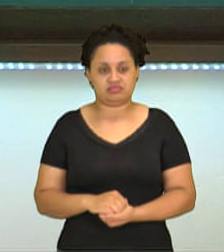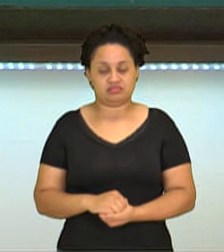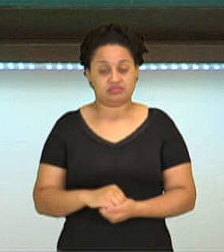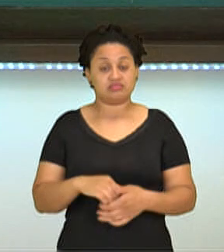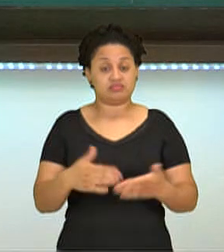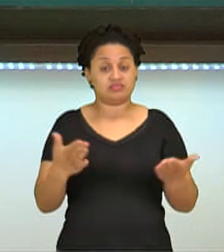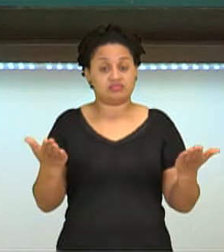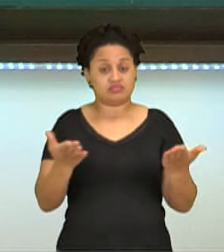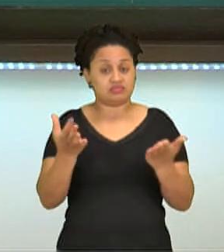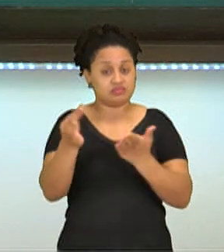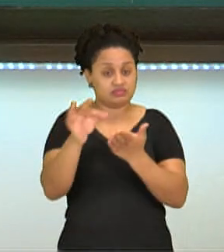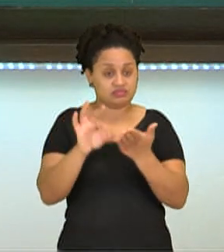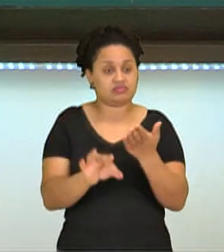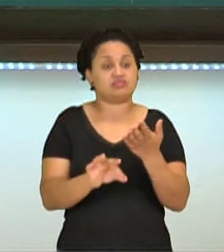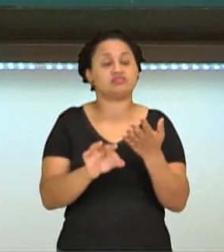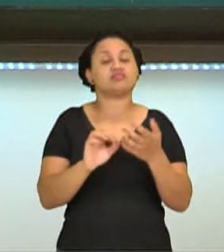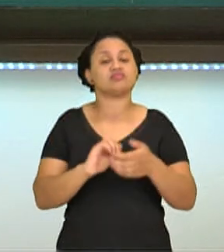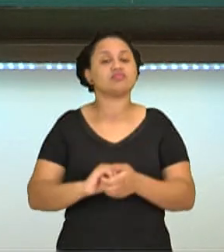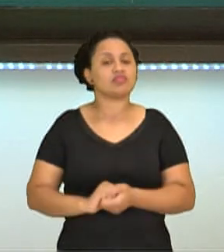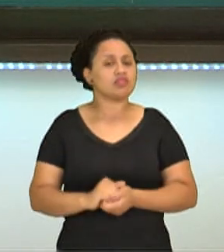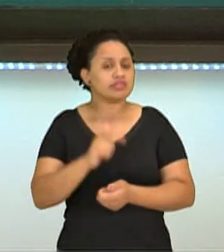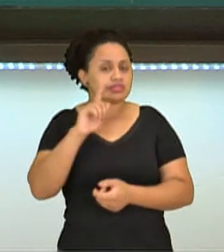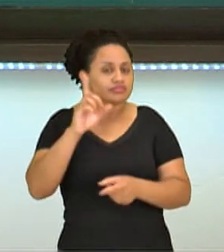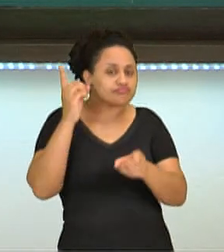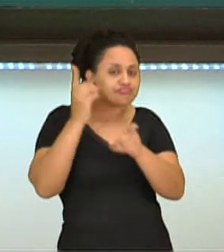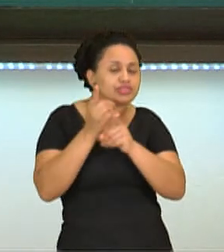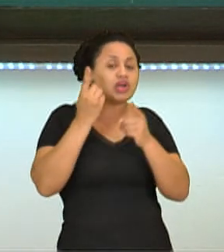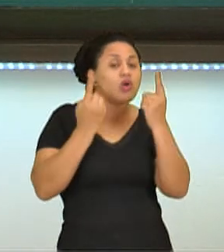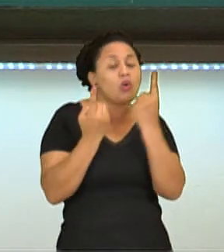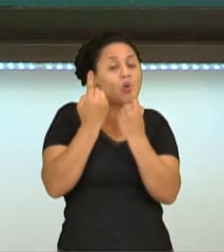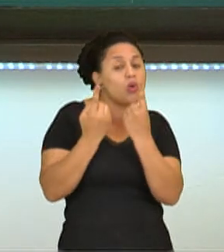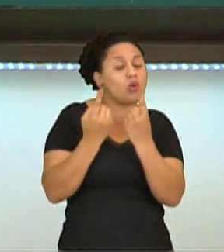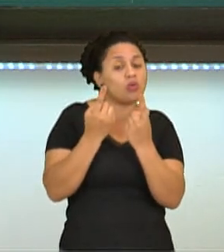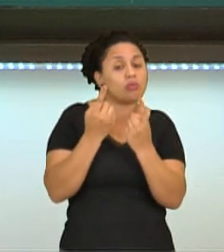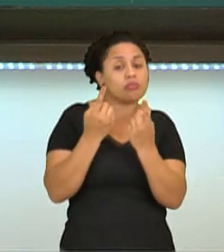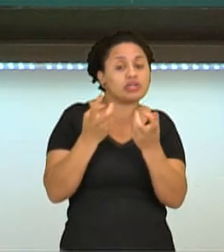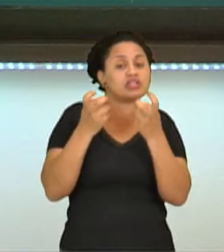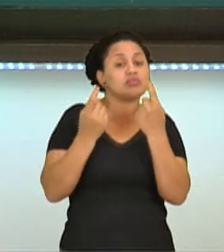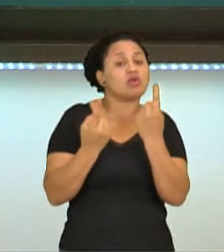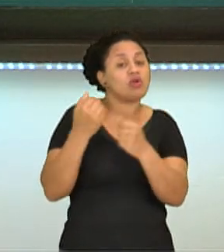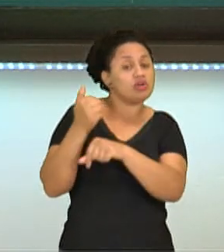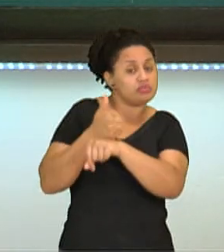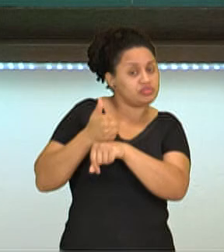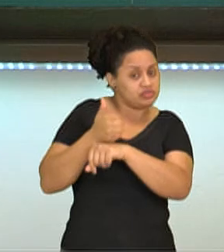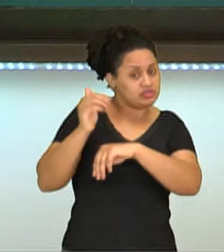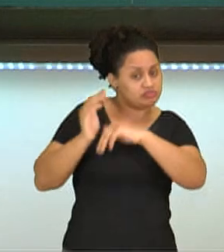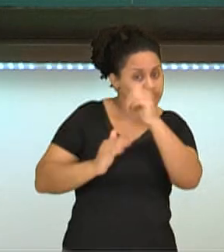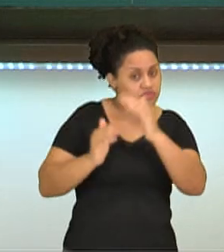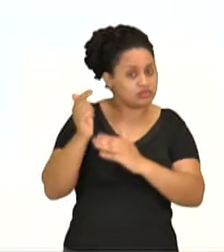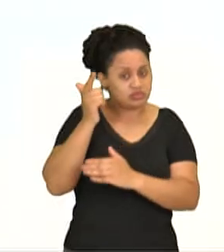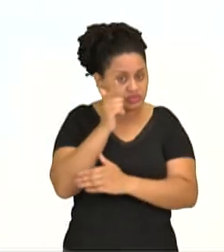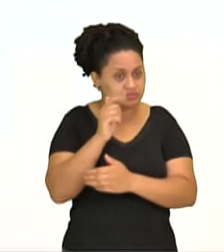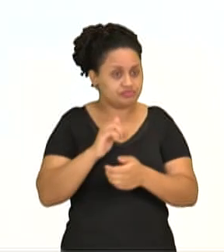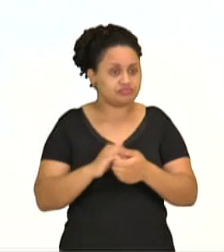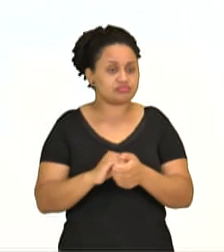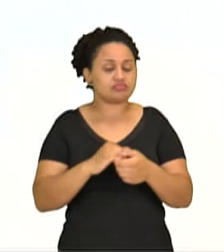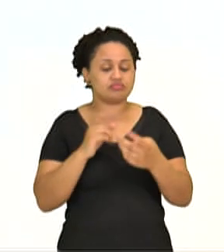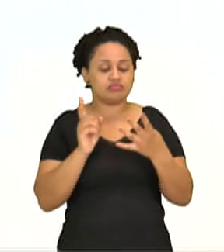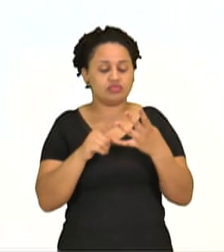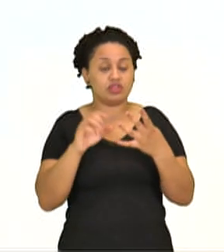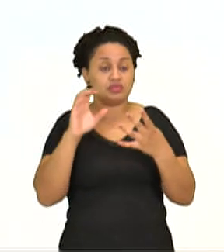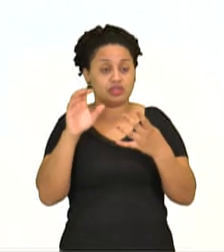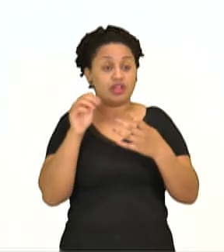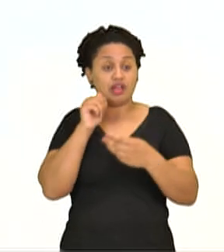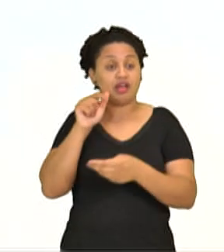Vamos conferir? Conseguiu identificar essas profissões? Então, olha só. She is